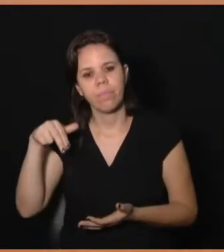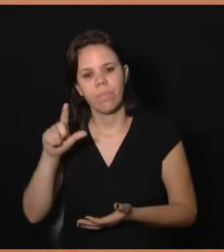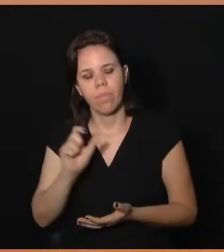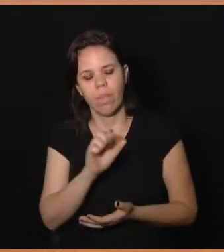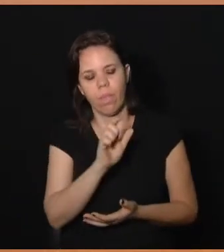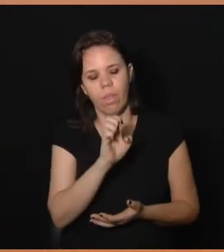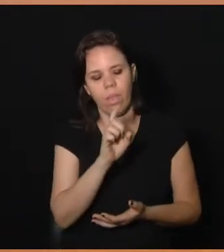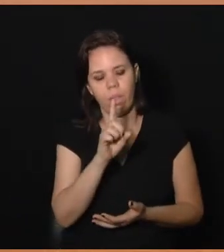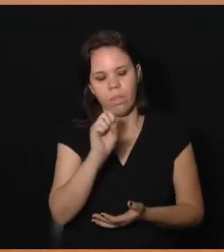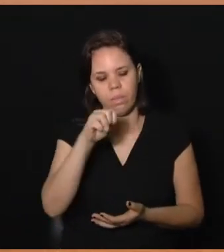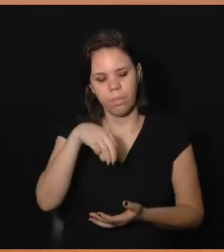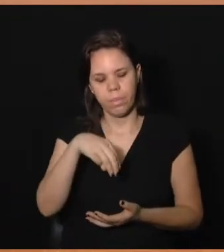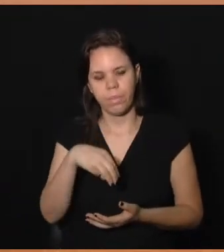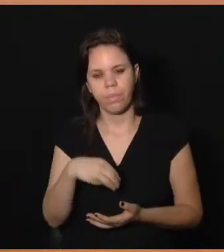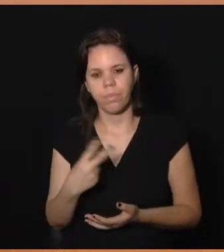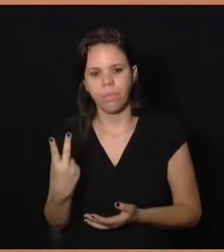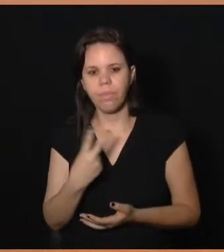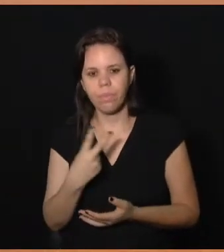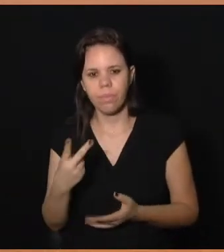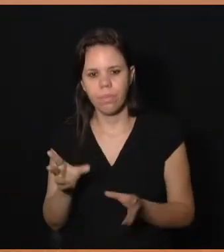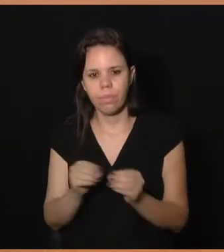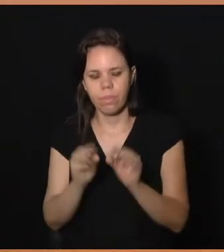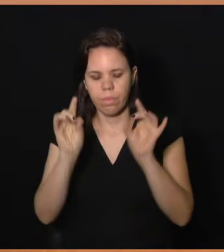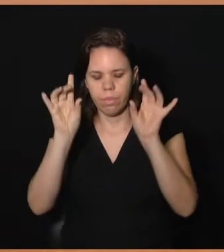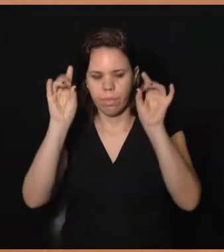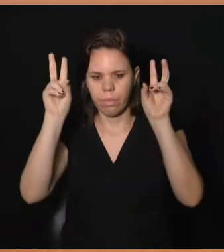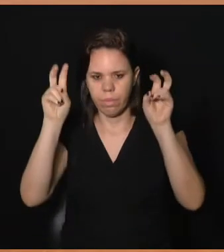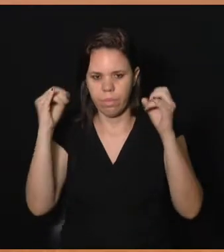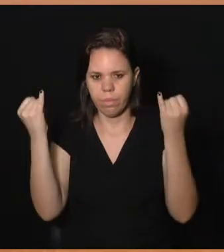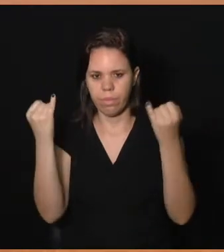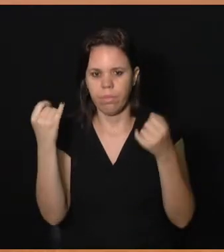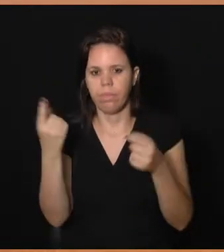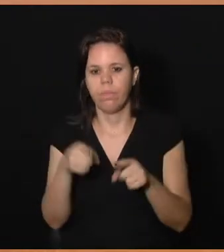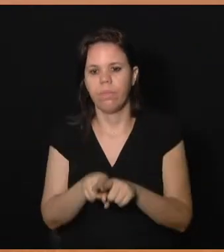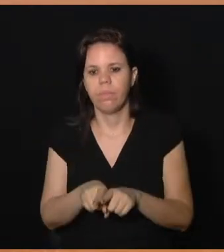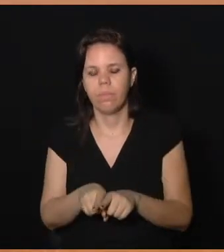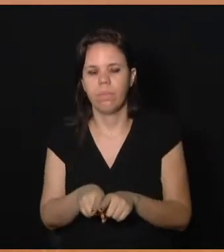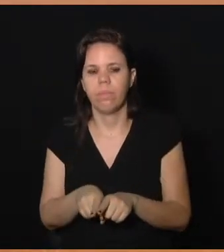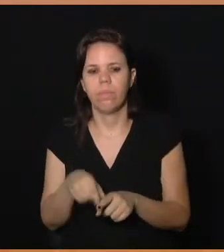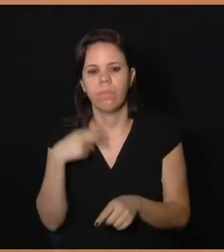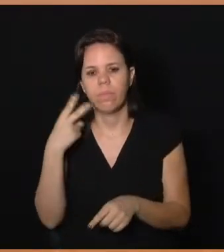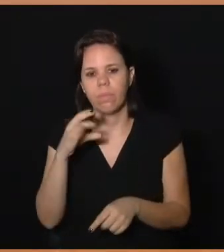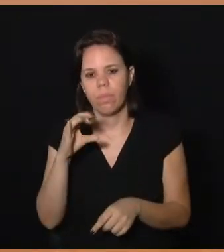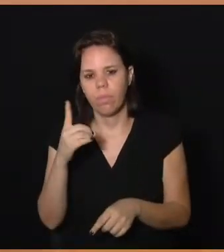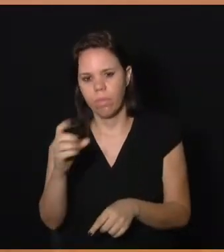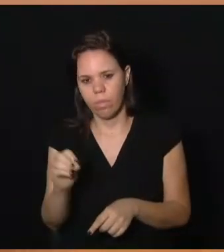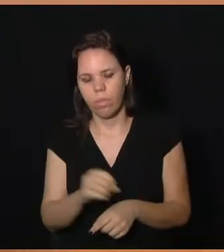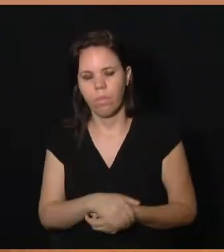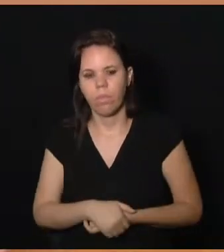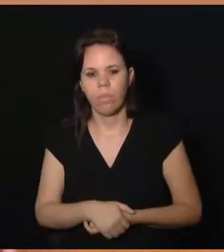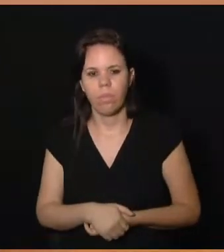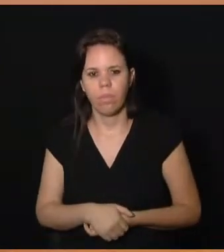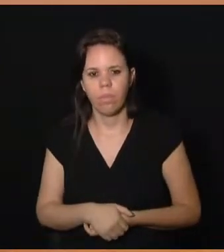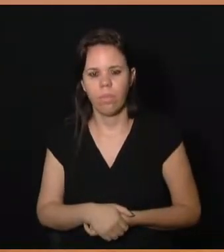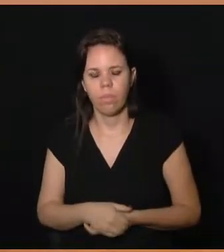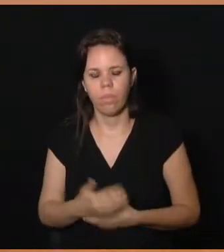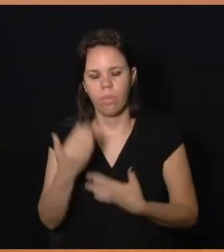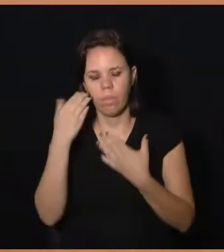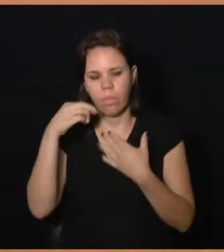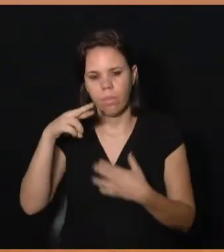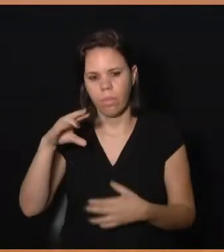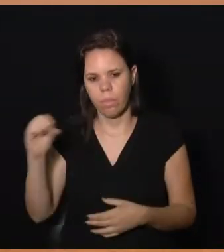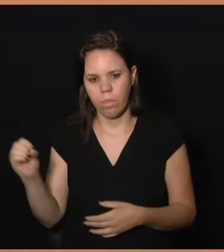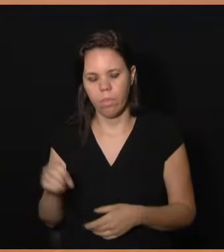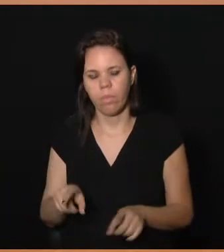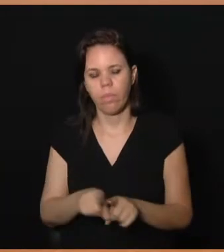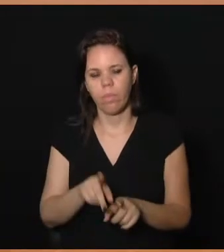Elson, que fez considerações importantes. Agradecer o vereador Sidão Santos, Márcio Barbado, o Pierre,